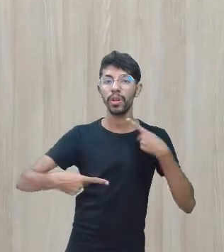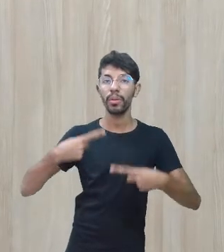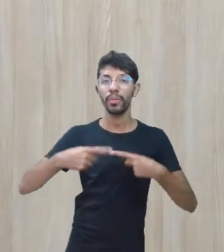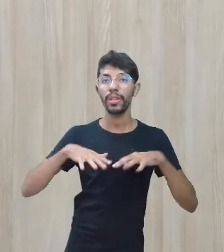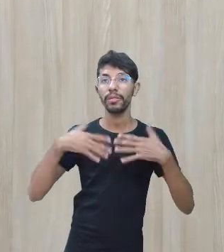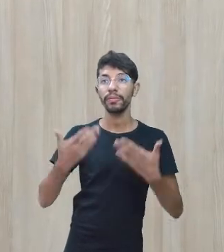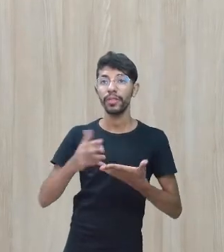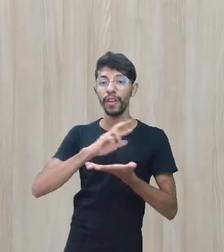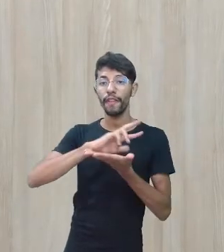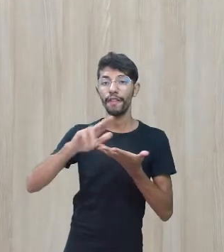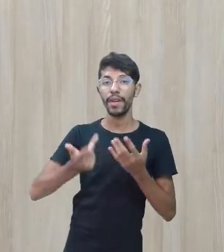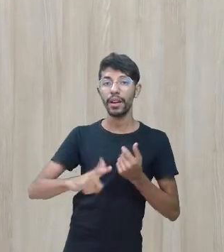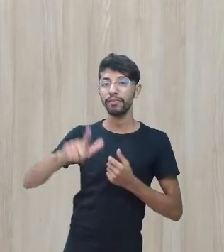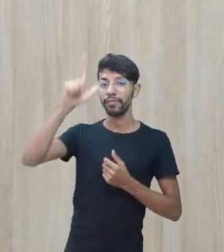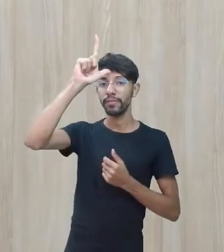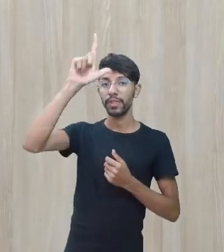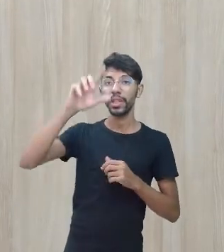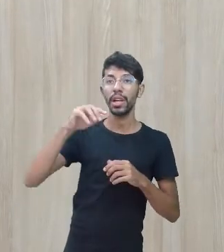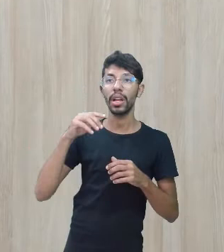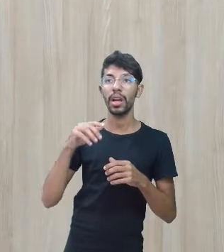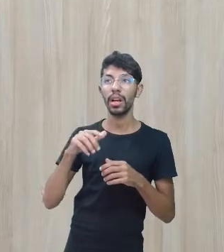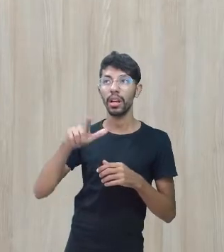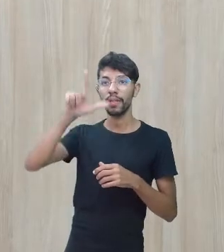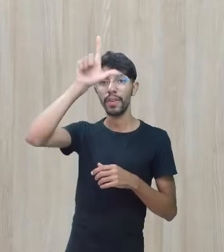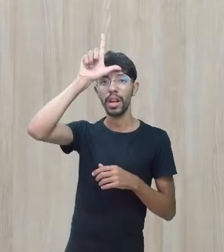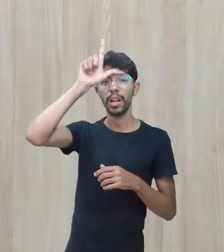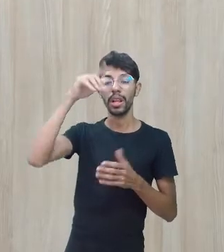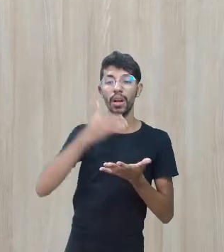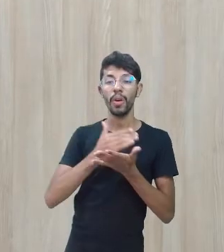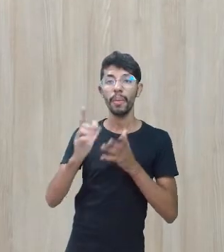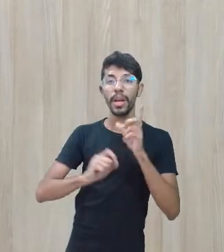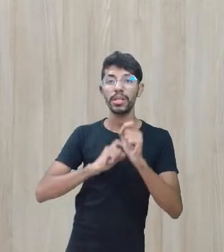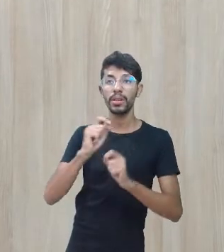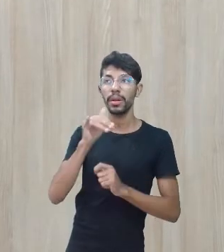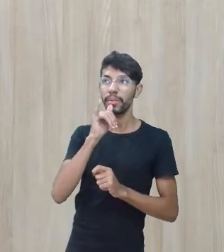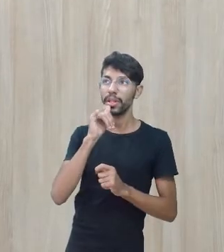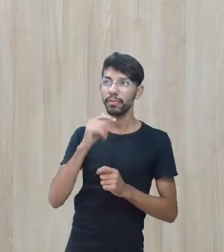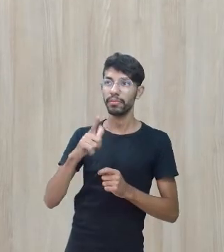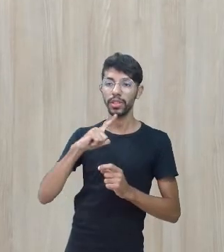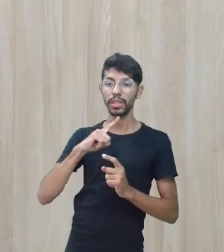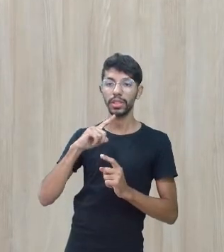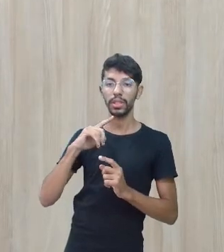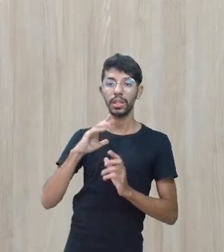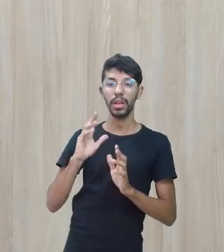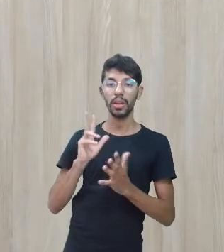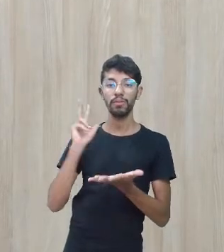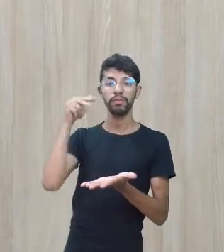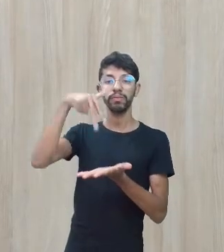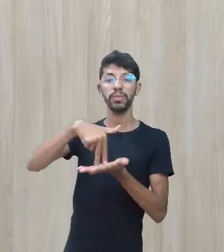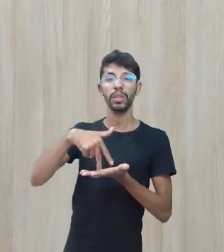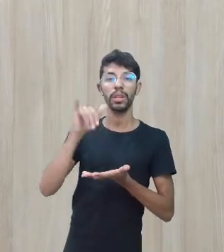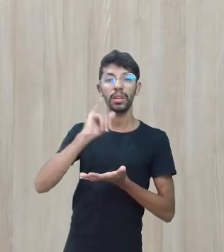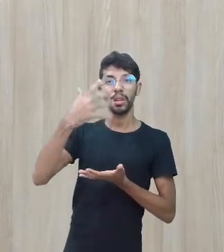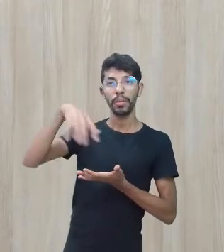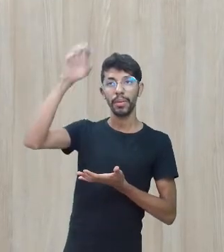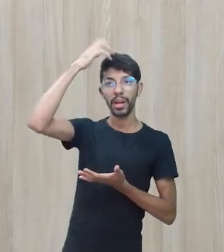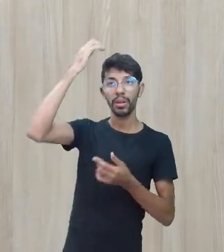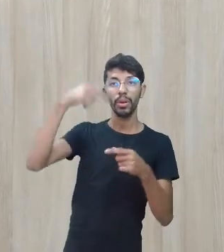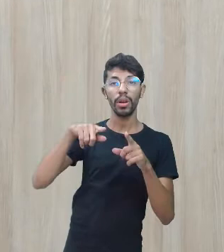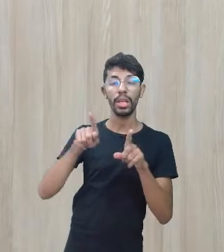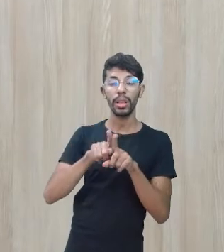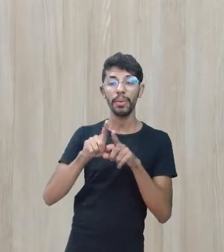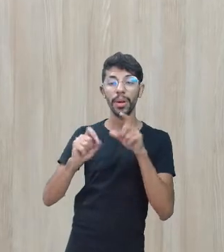lideranças começassem a disputar tanto assumir a condição de imperador, quanto apoiar ou não os sujeitos que vão assumir o